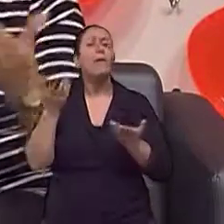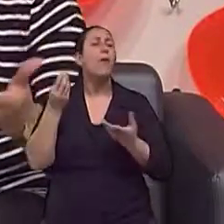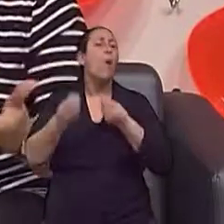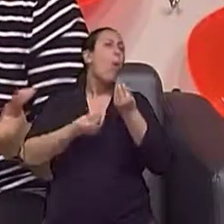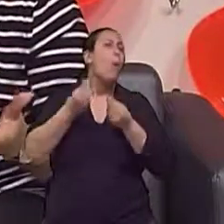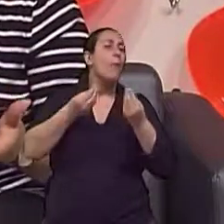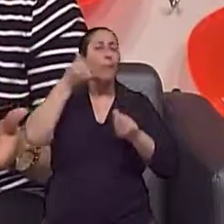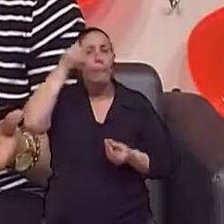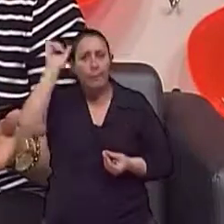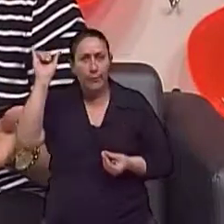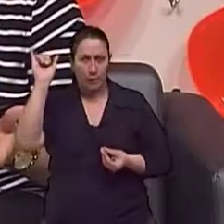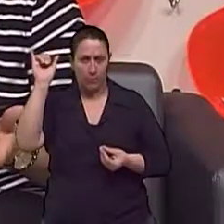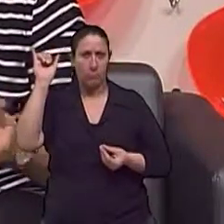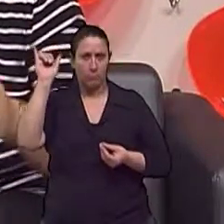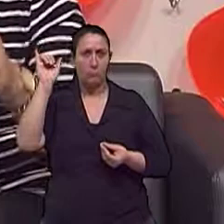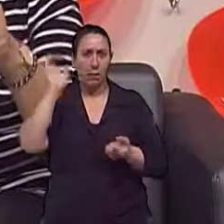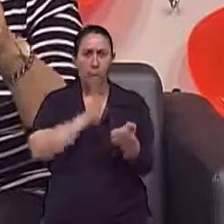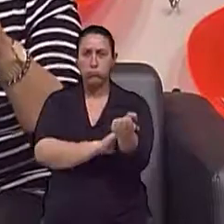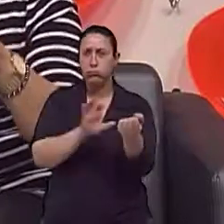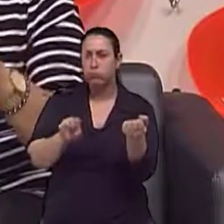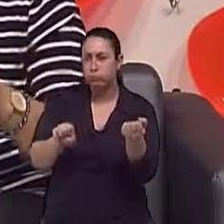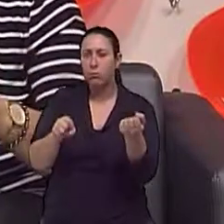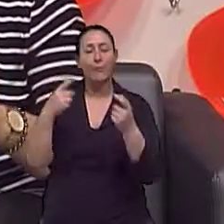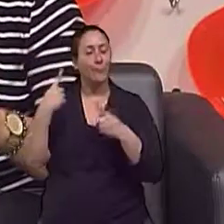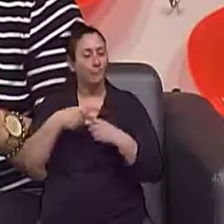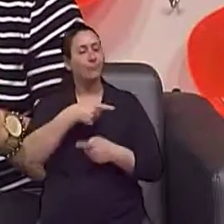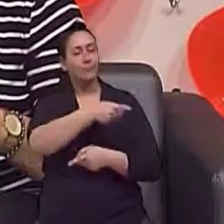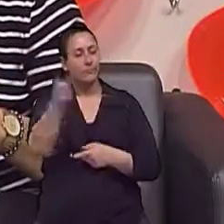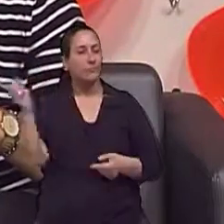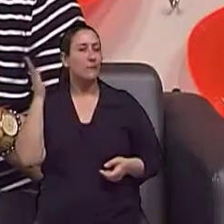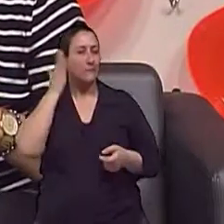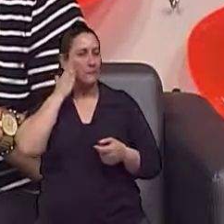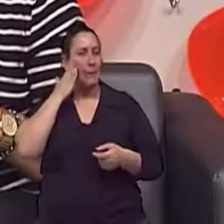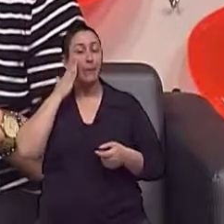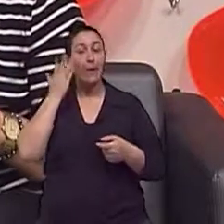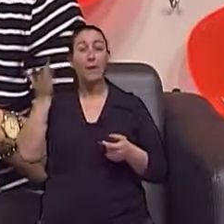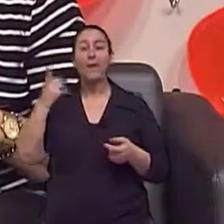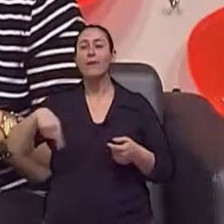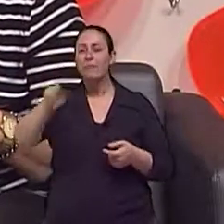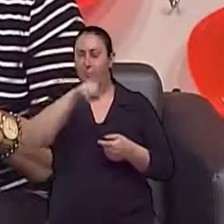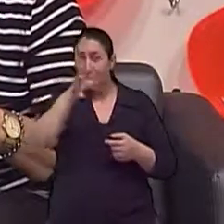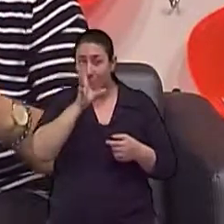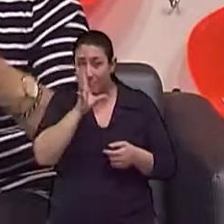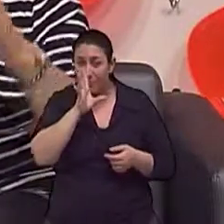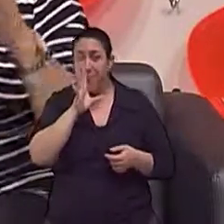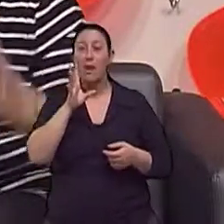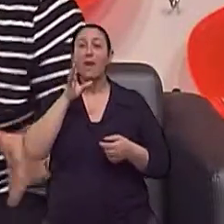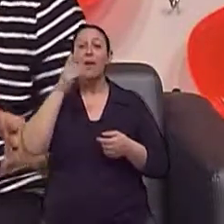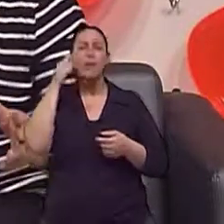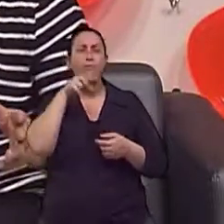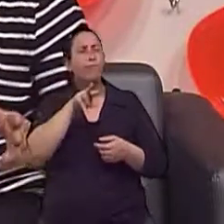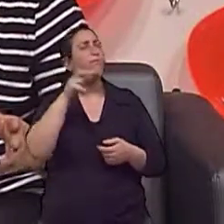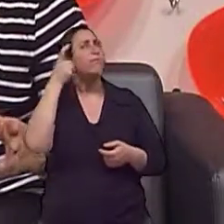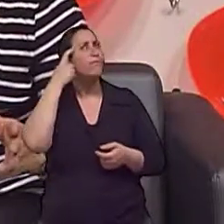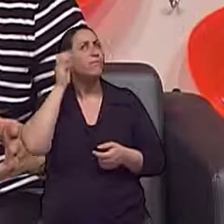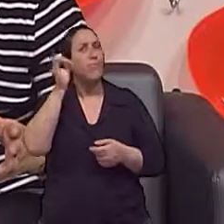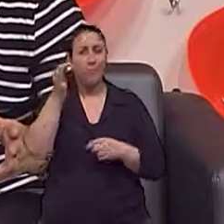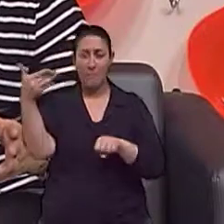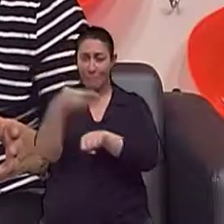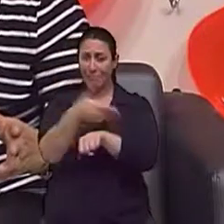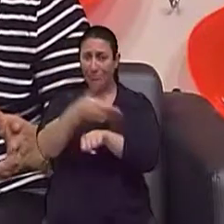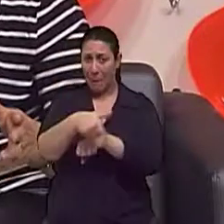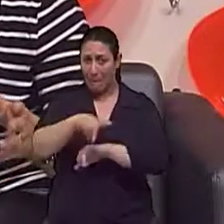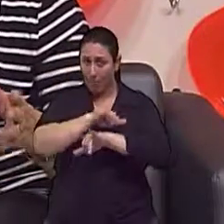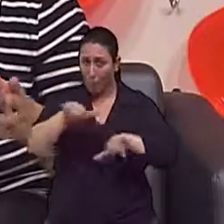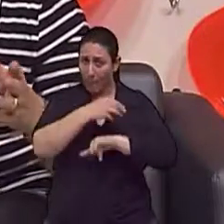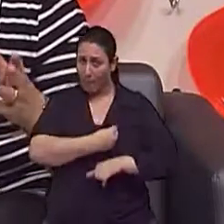prevenir a hipertensão que seu A grande questão vocês que estão aí nos assistindo e que estão sempre presente no viva